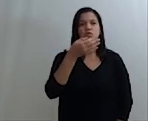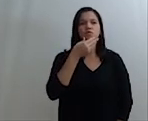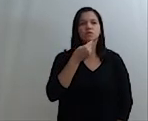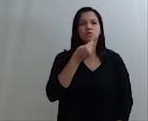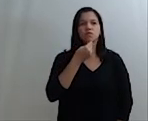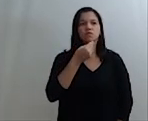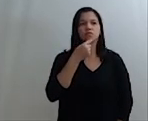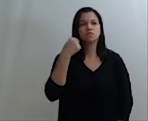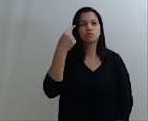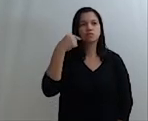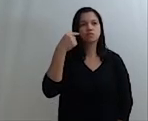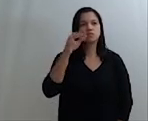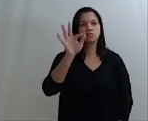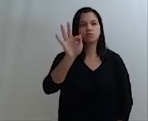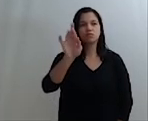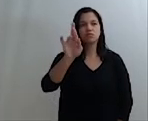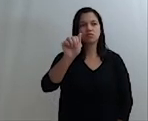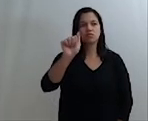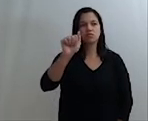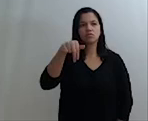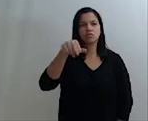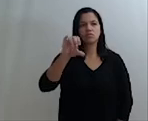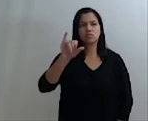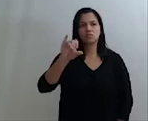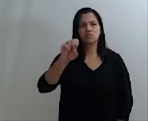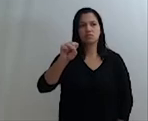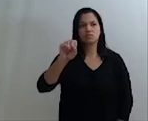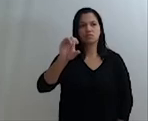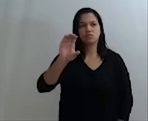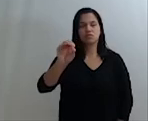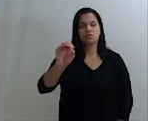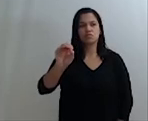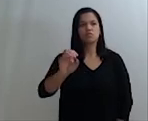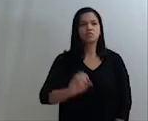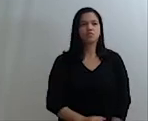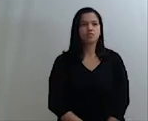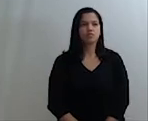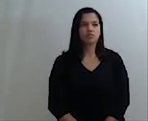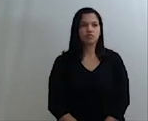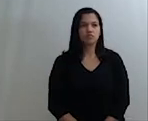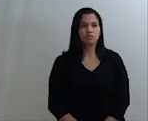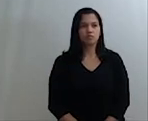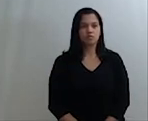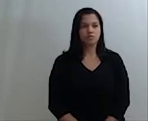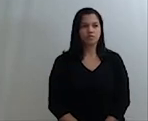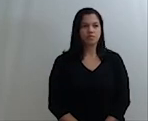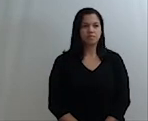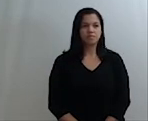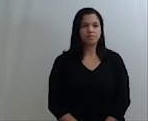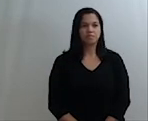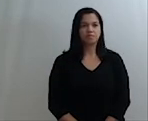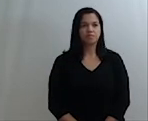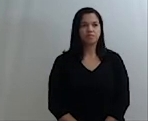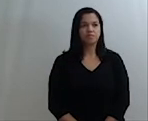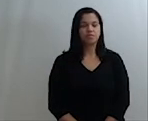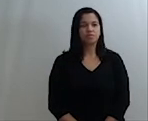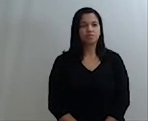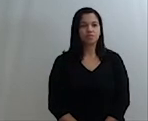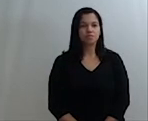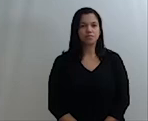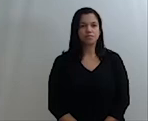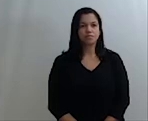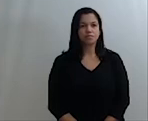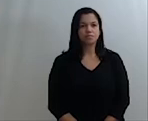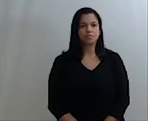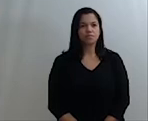da Silva Júnior Dr Francisco José tô